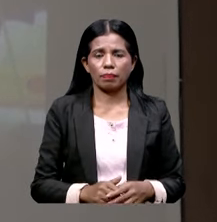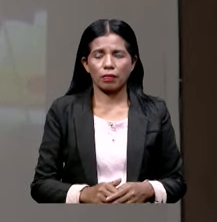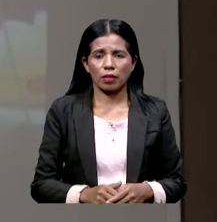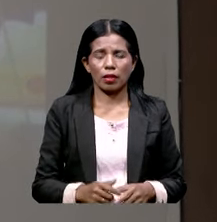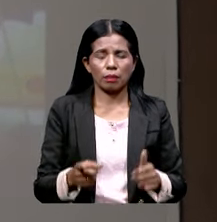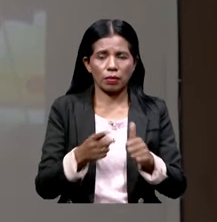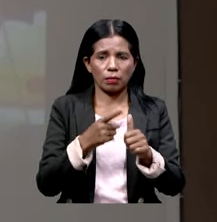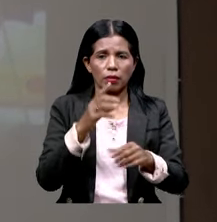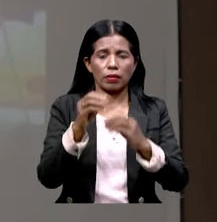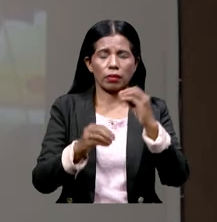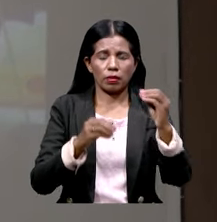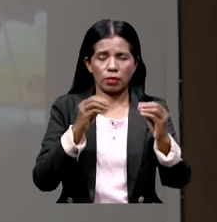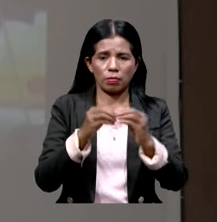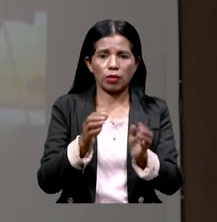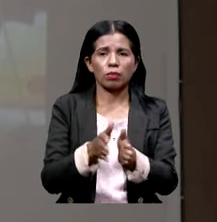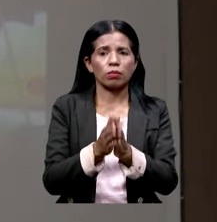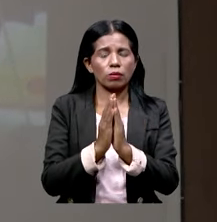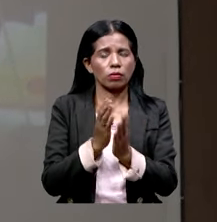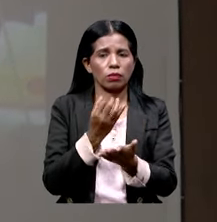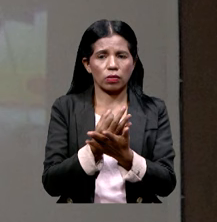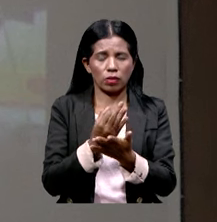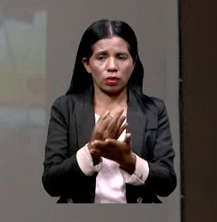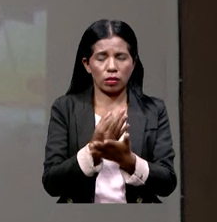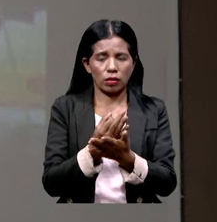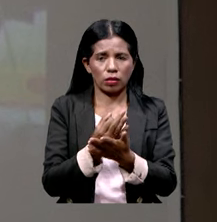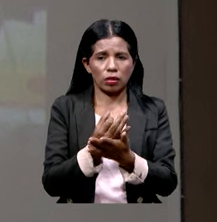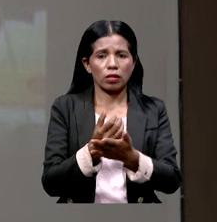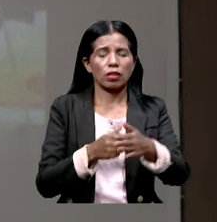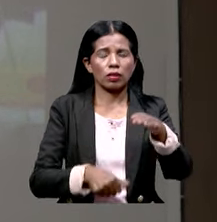Primeiro, sobre cobranças ilegais.